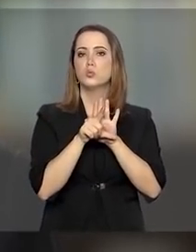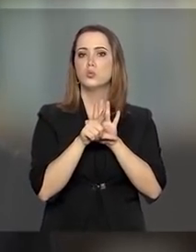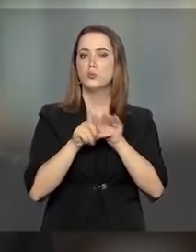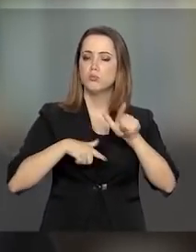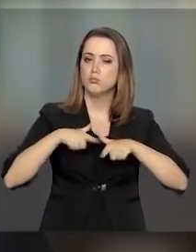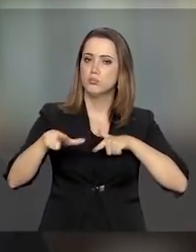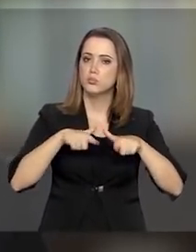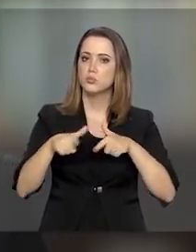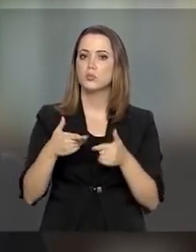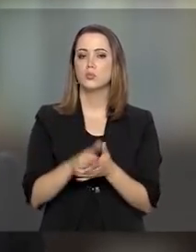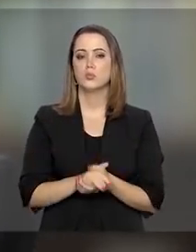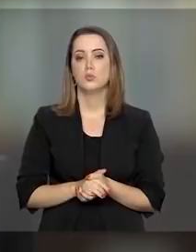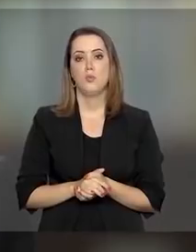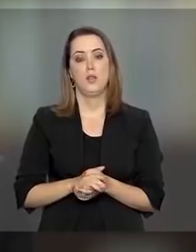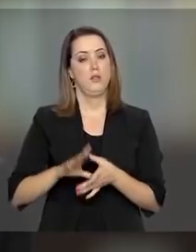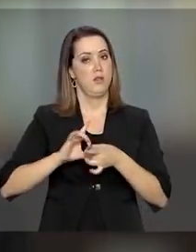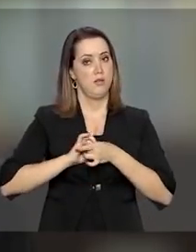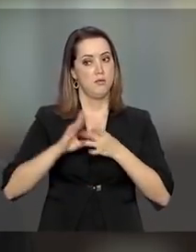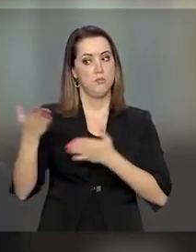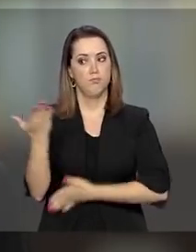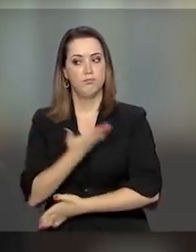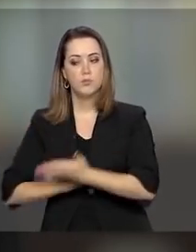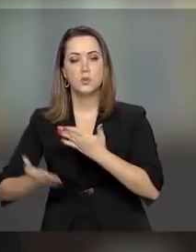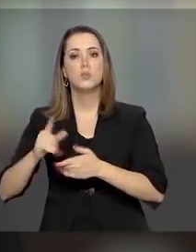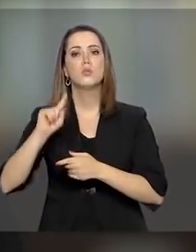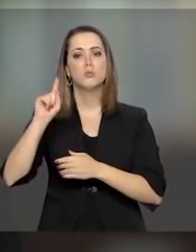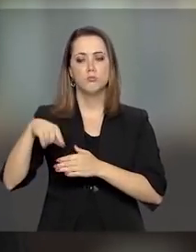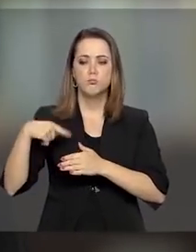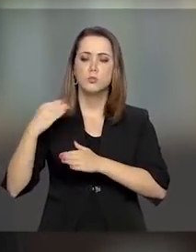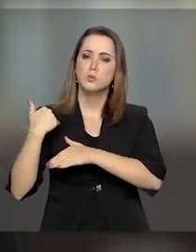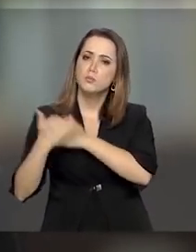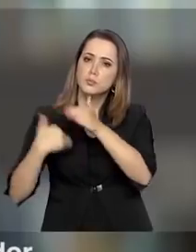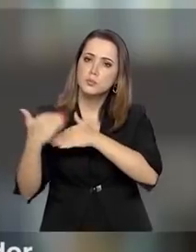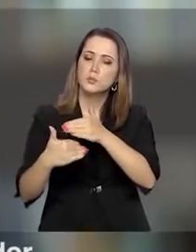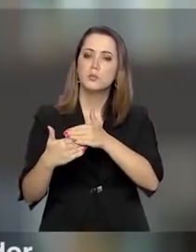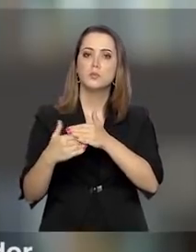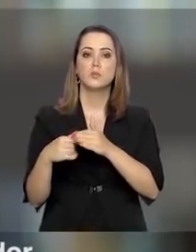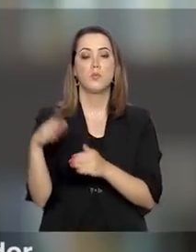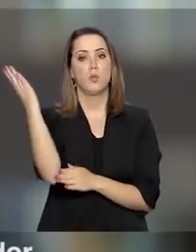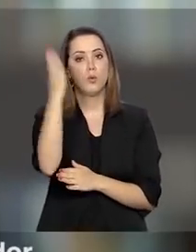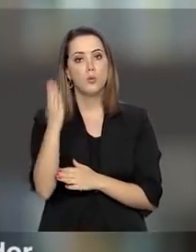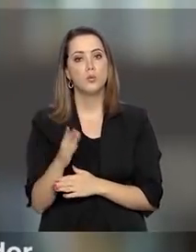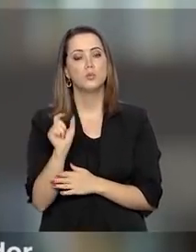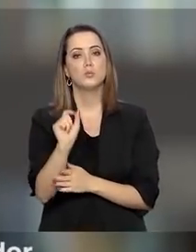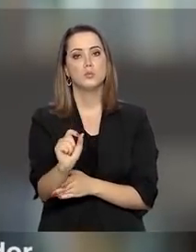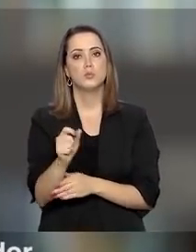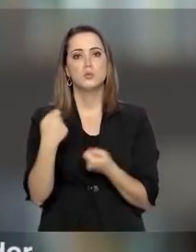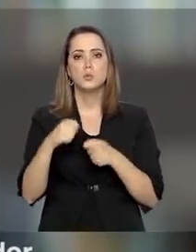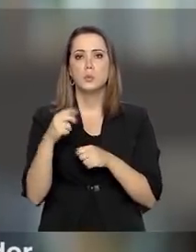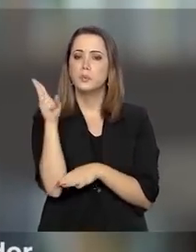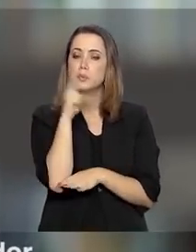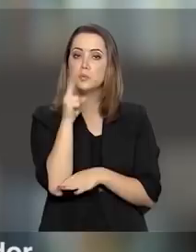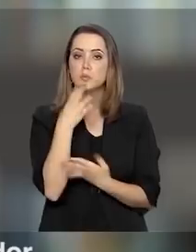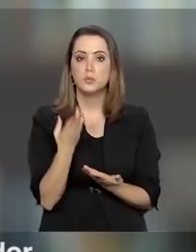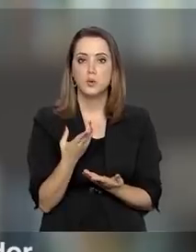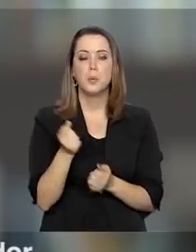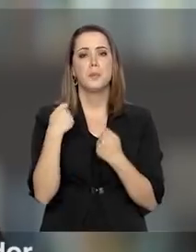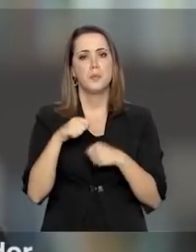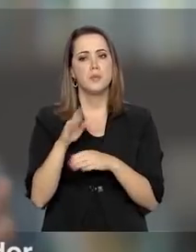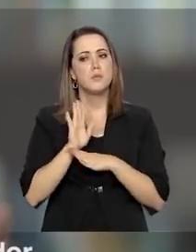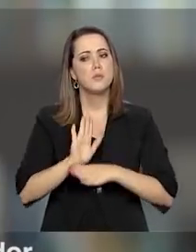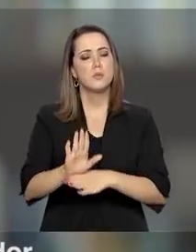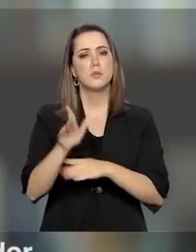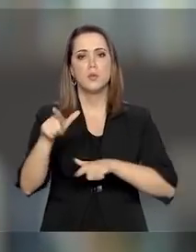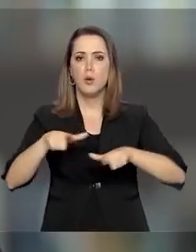trabalhista a livre negociação é um avanço nessas relações o estado brasileiro precisa ser ágil e